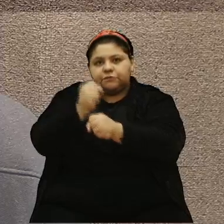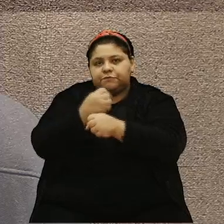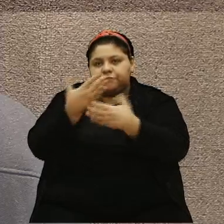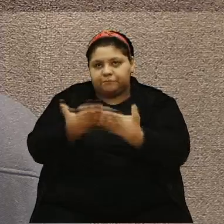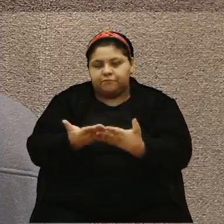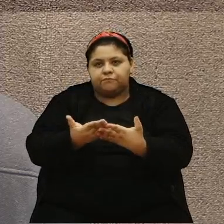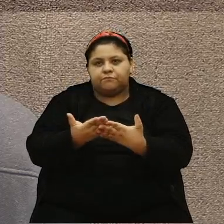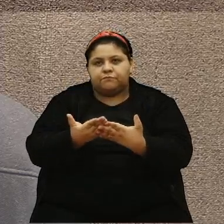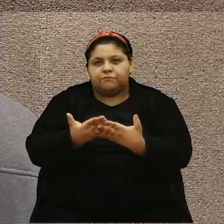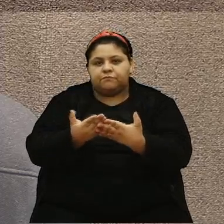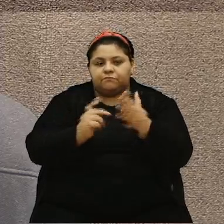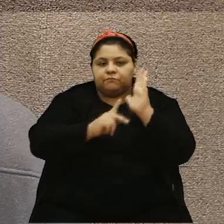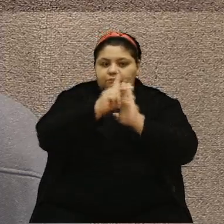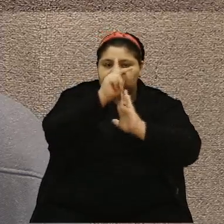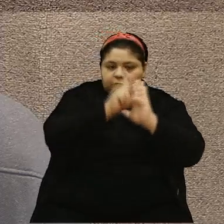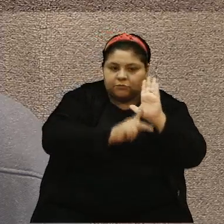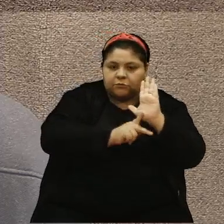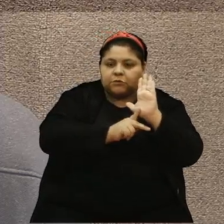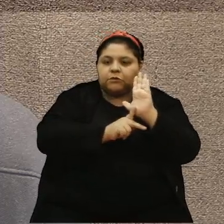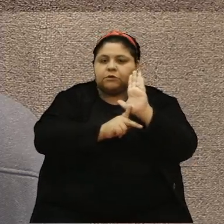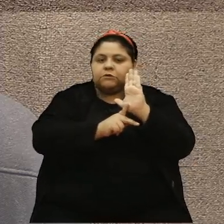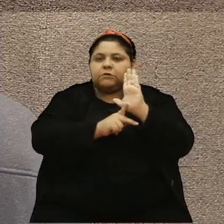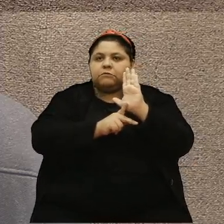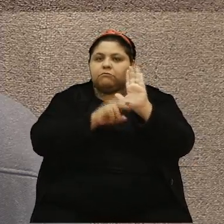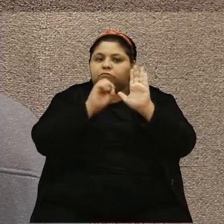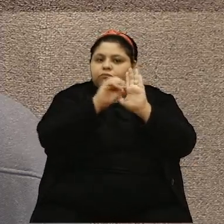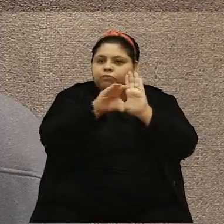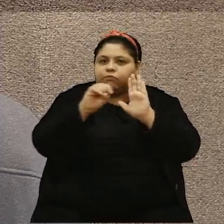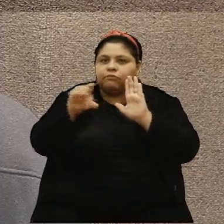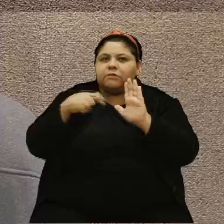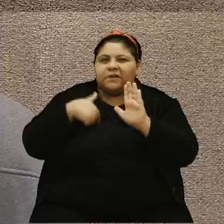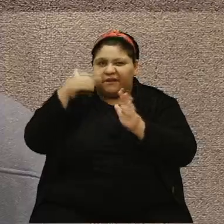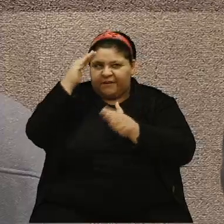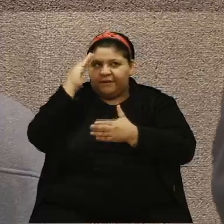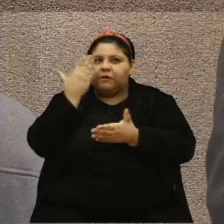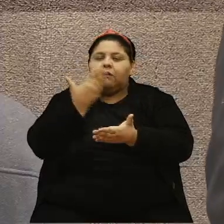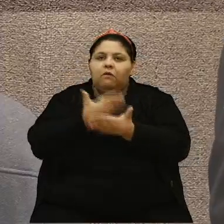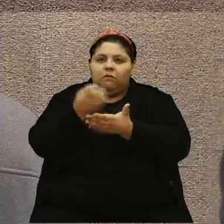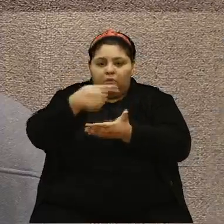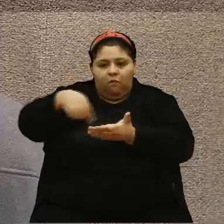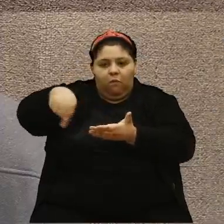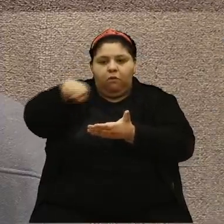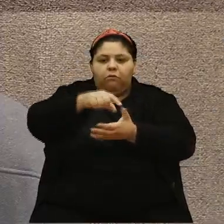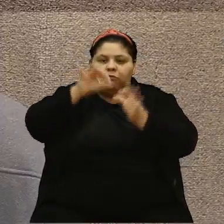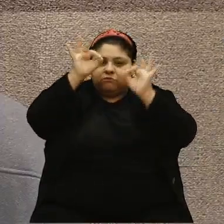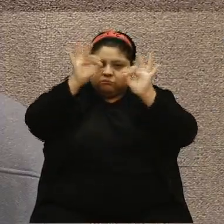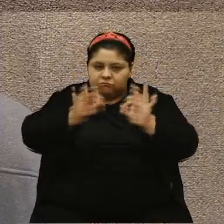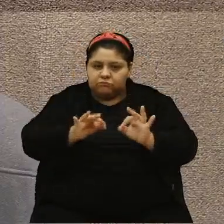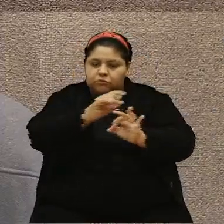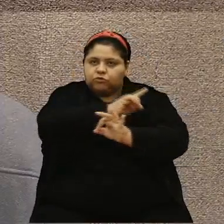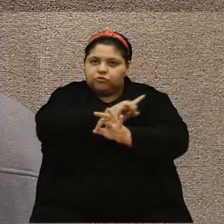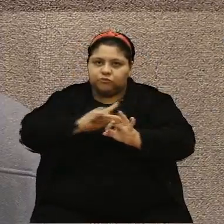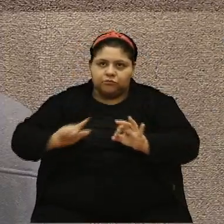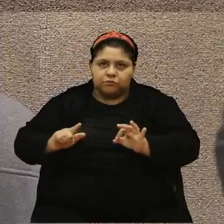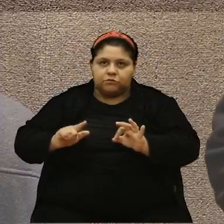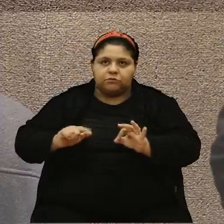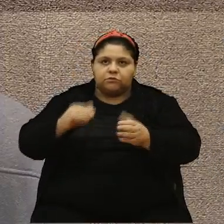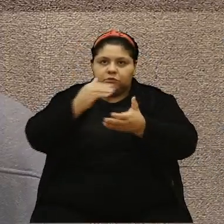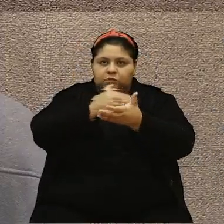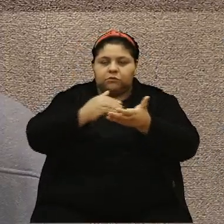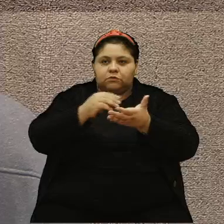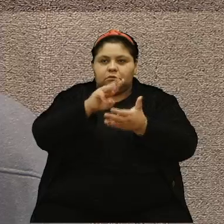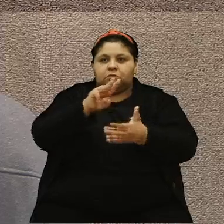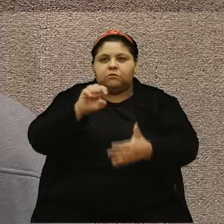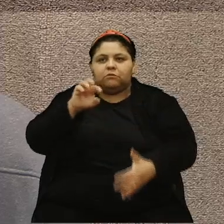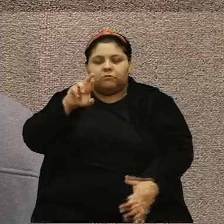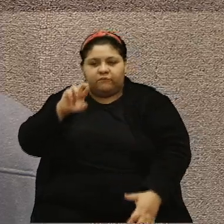de projetos que estão sendo encaminhados, e tenho a certeza que nós vamos acertar muito no governo. E o secretário Weber,